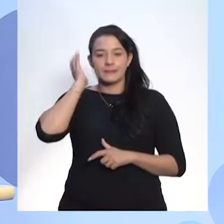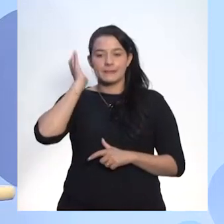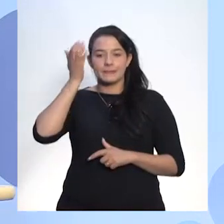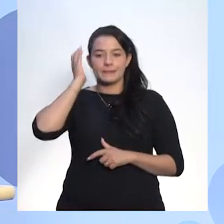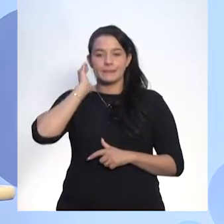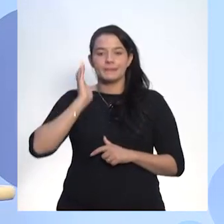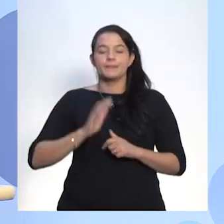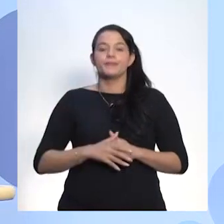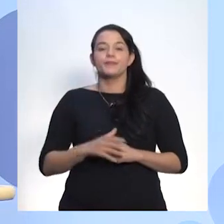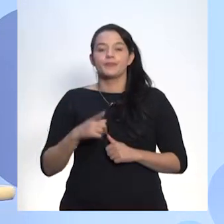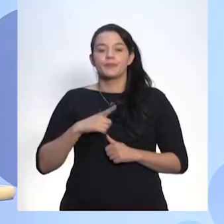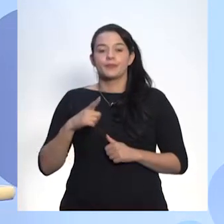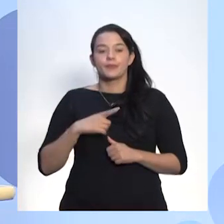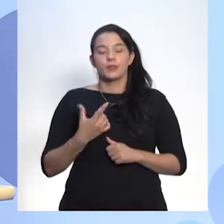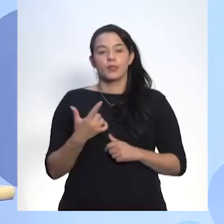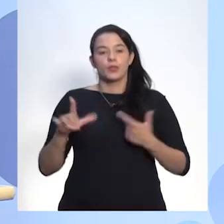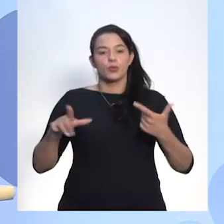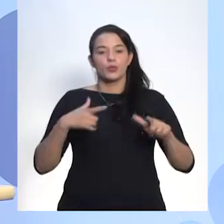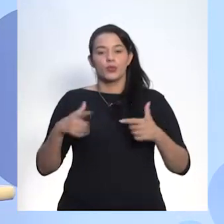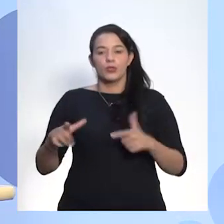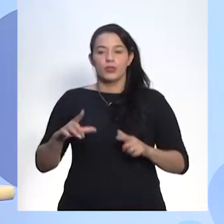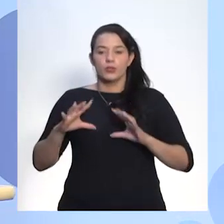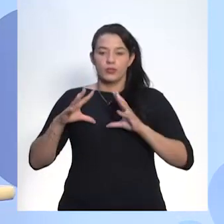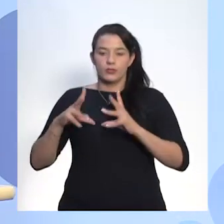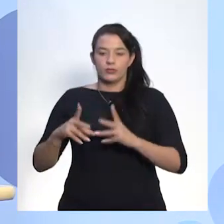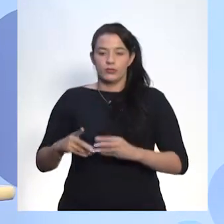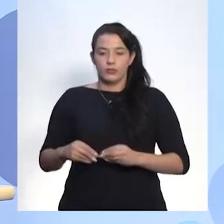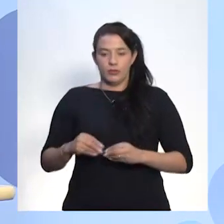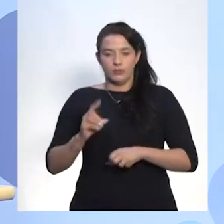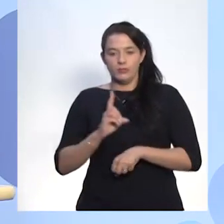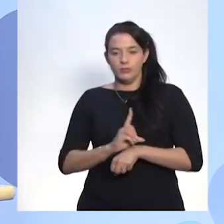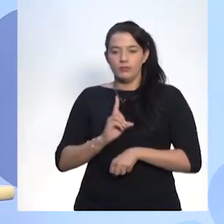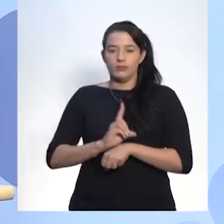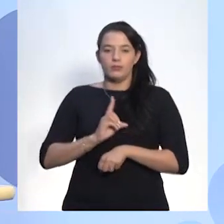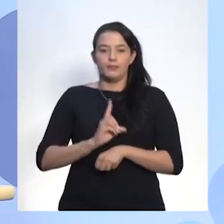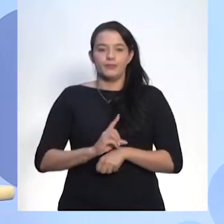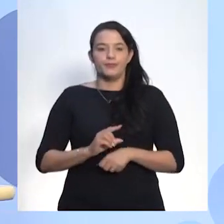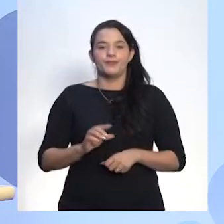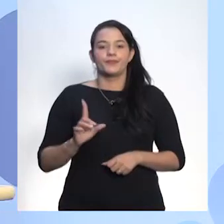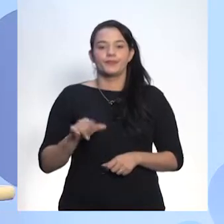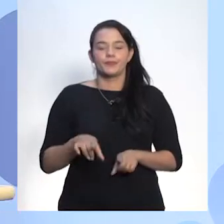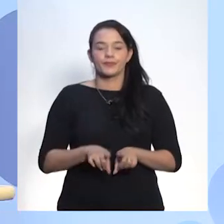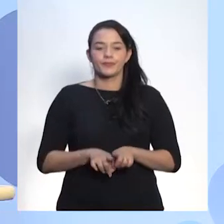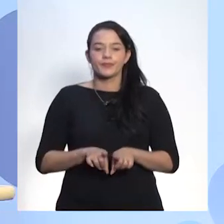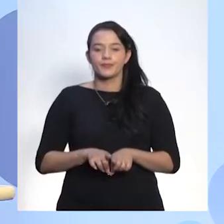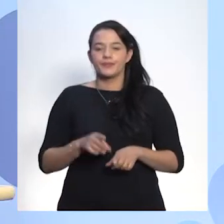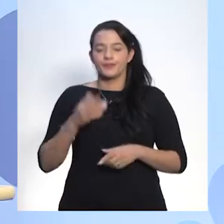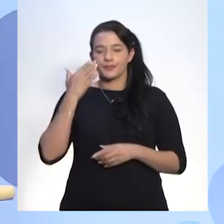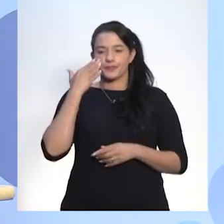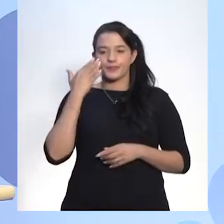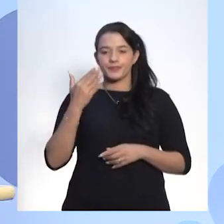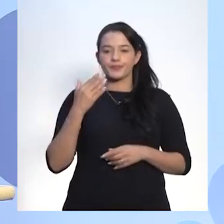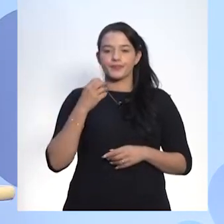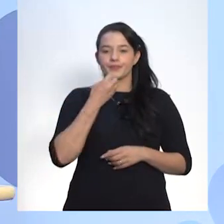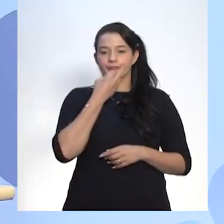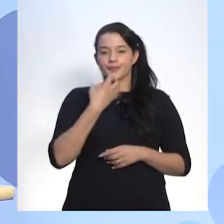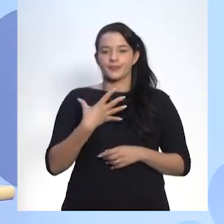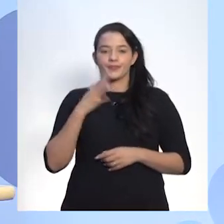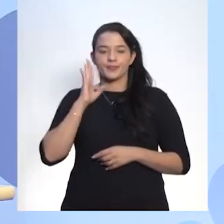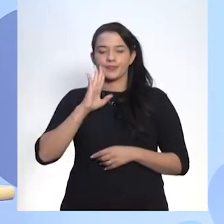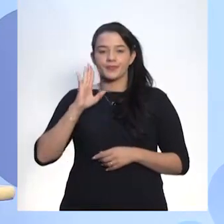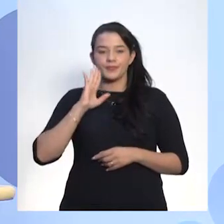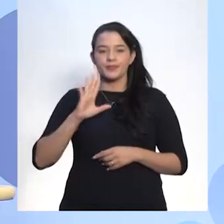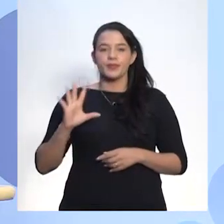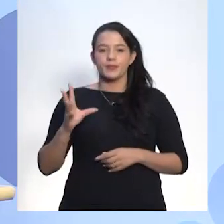a Regina, a Solange, a coordenação, a professora Ivete e o Denis. Legal, professor Admilson, manda